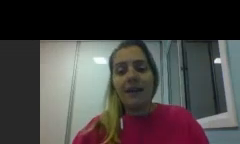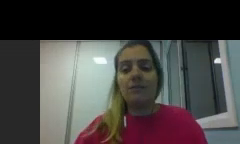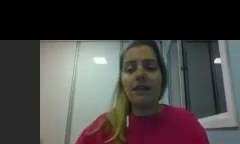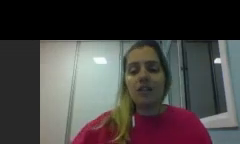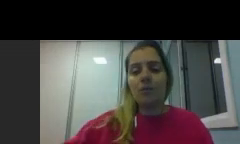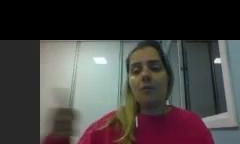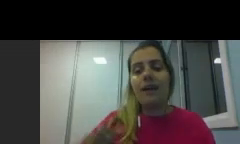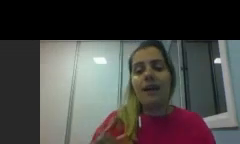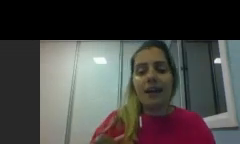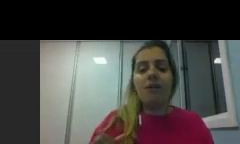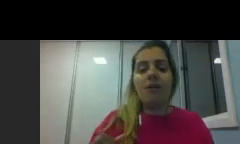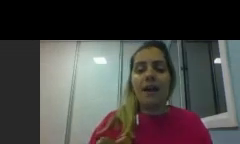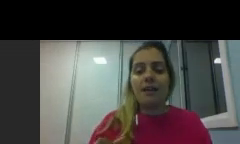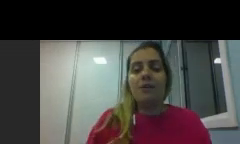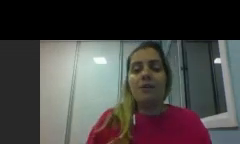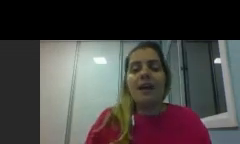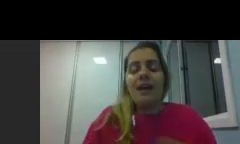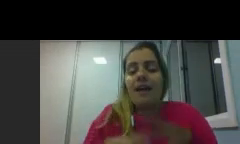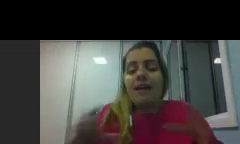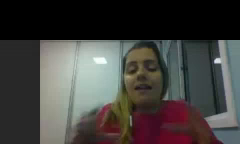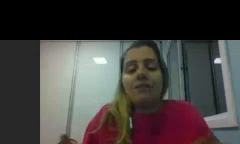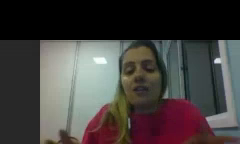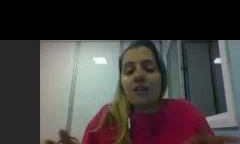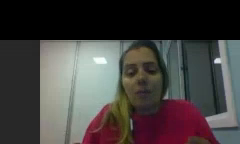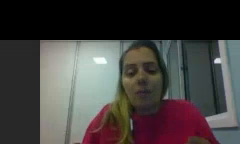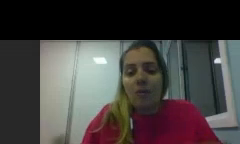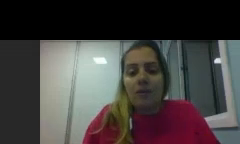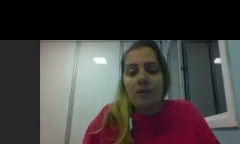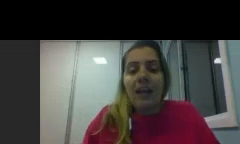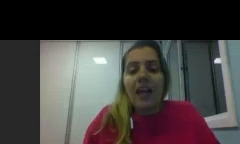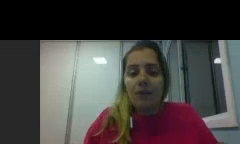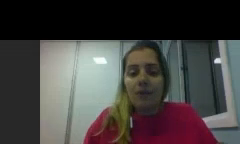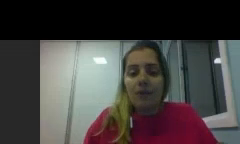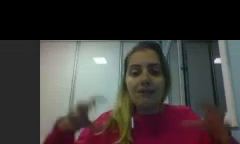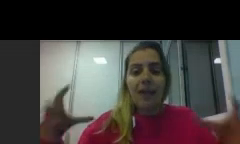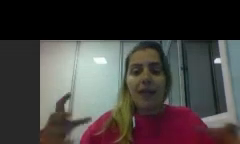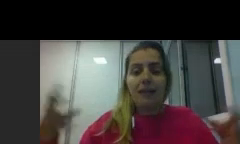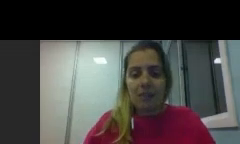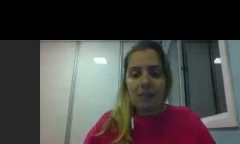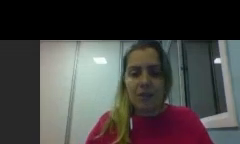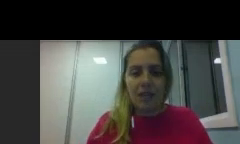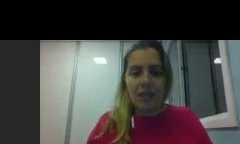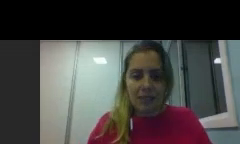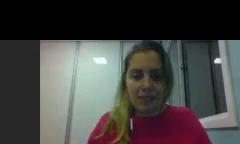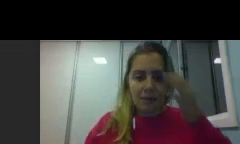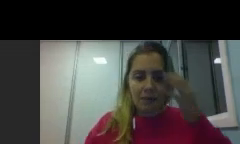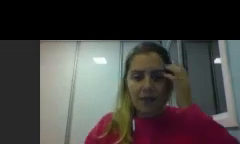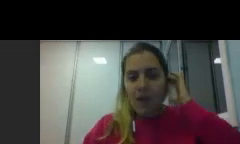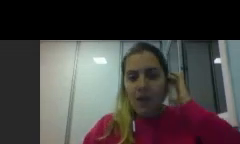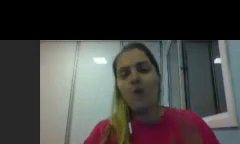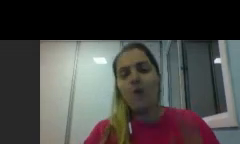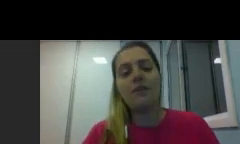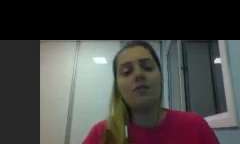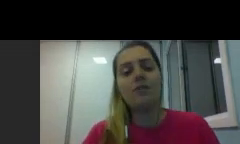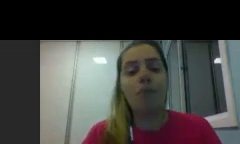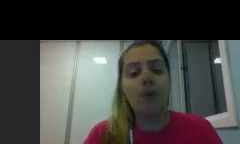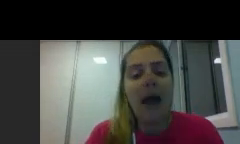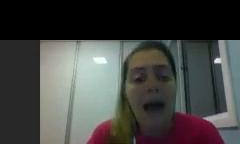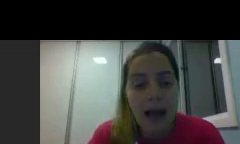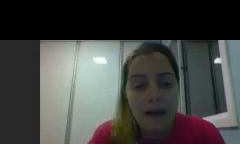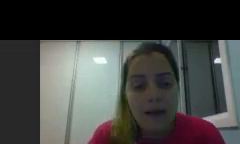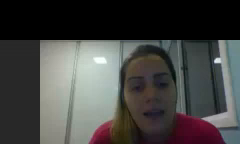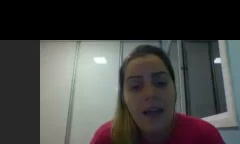ele reconhece. O sangue tipo B, ele reconhece. Por quê? Ele não tem anticorpo contra ninguém, porque ele tem todas as proteínas ali. O